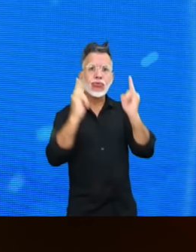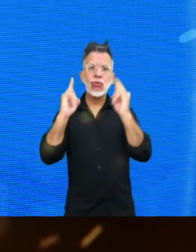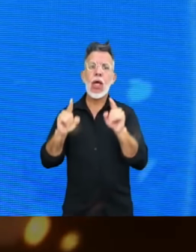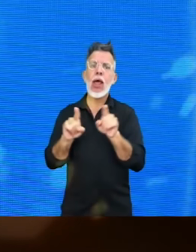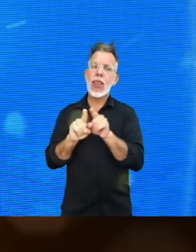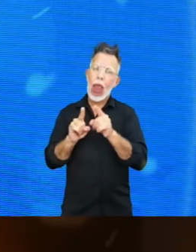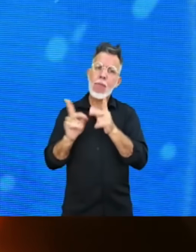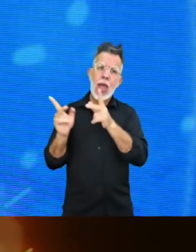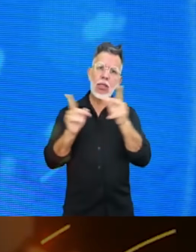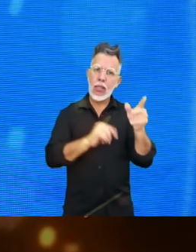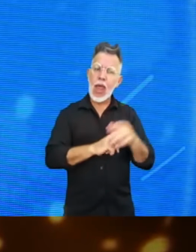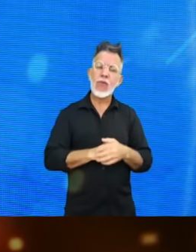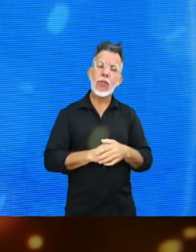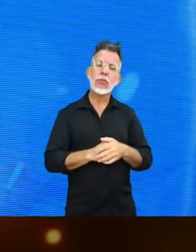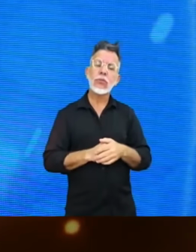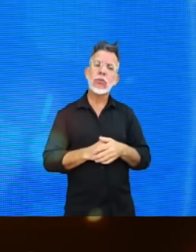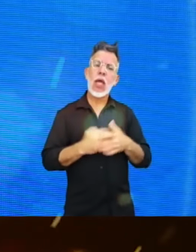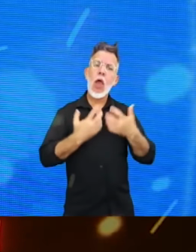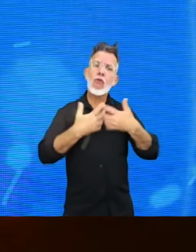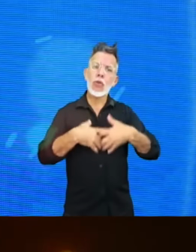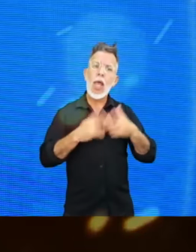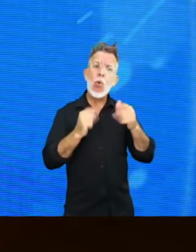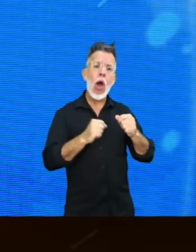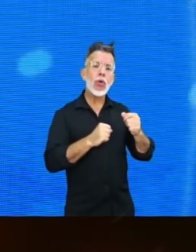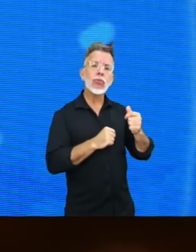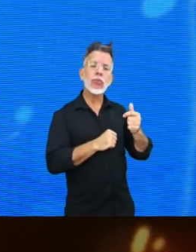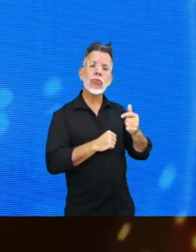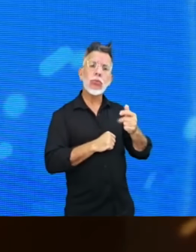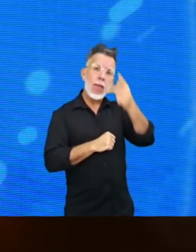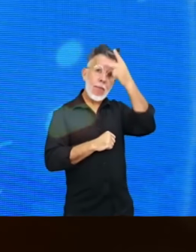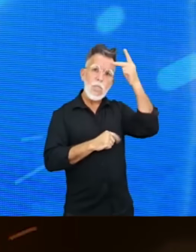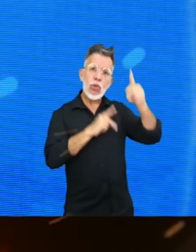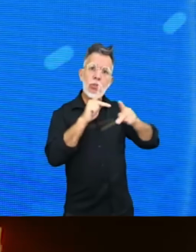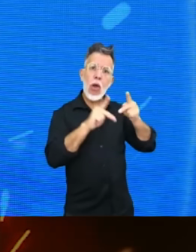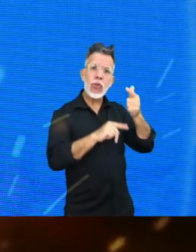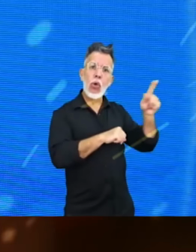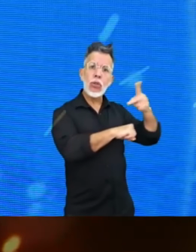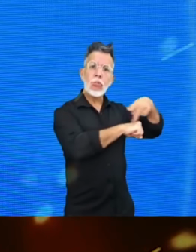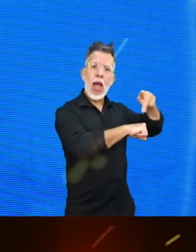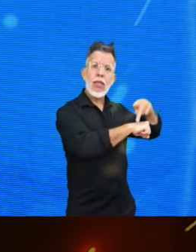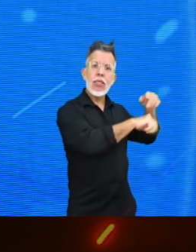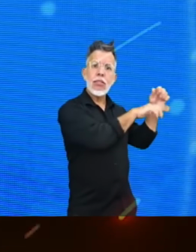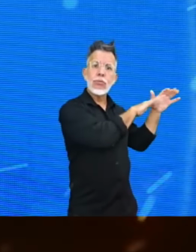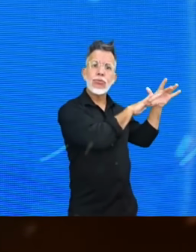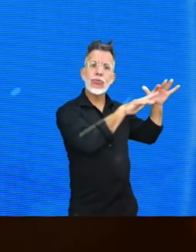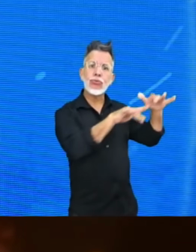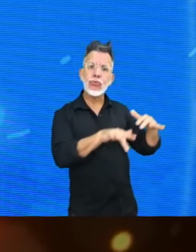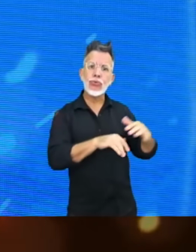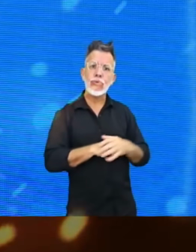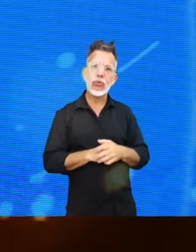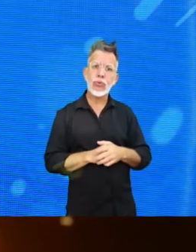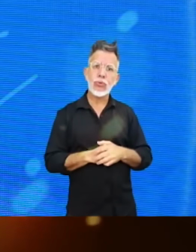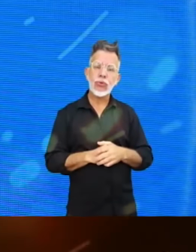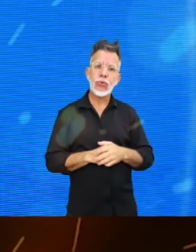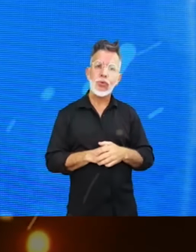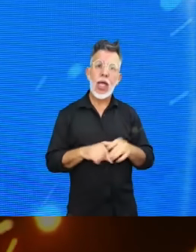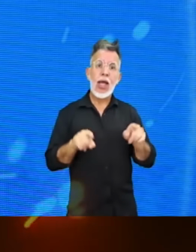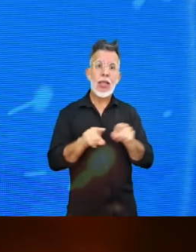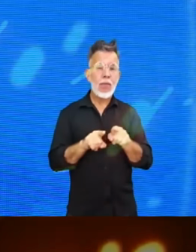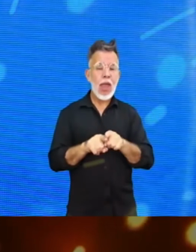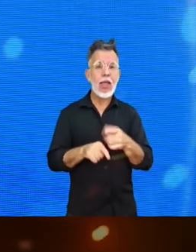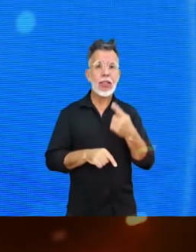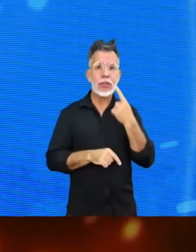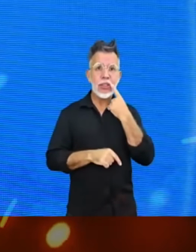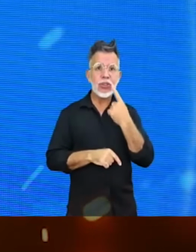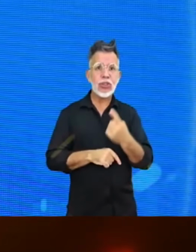estrangeiros a nossa função foi tão importante da história do mundo que nós demos Osvaldo Aranha o passo inicial para